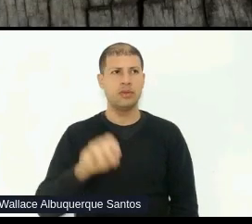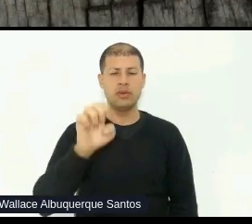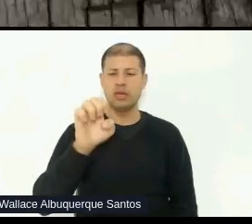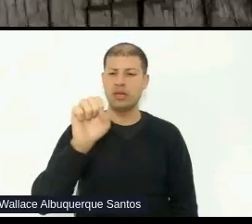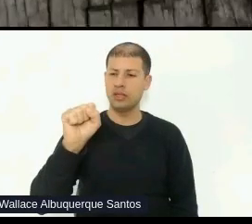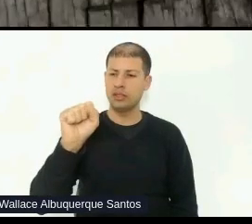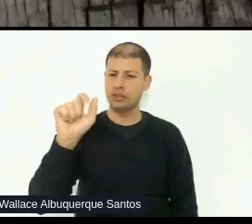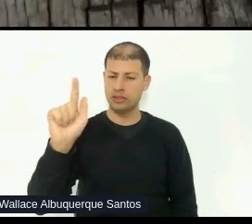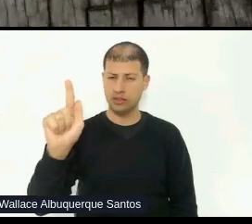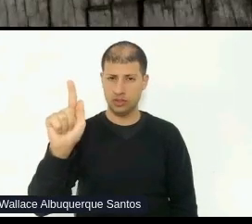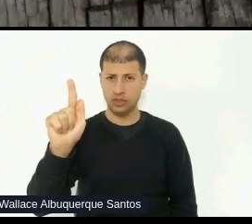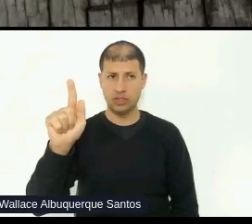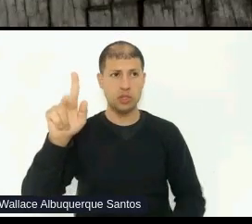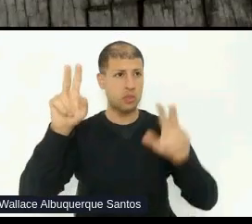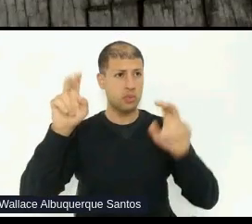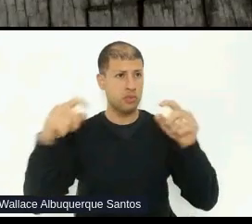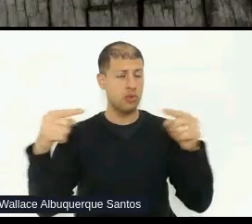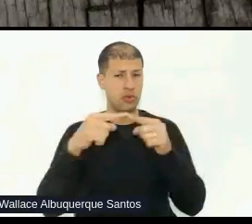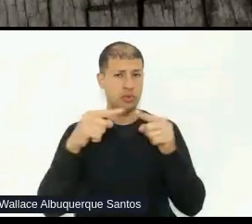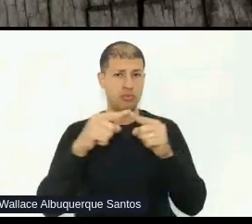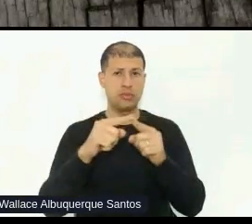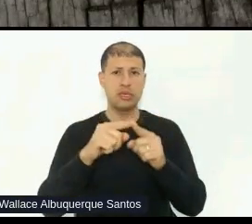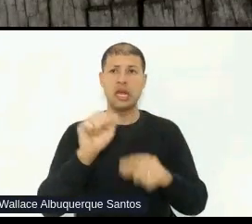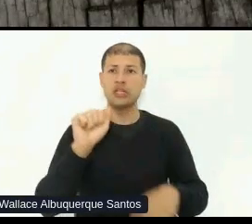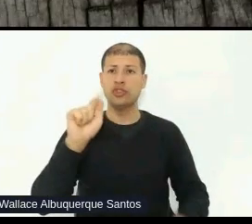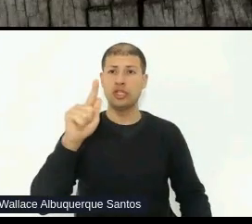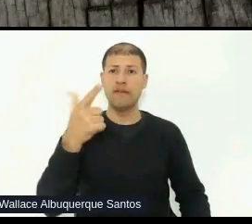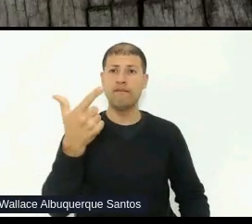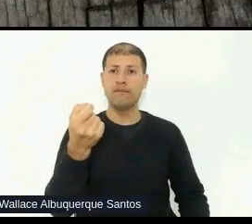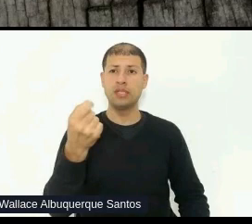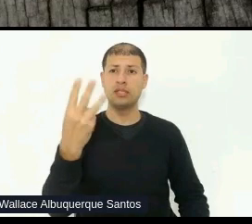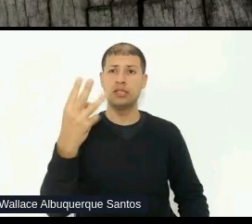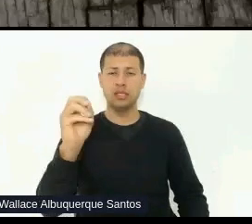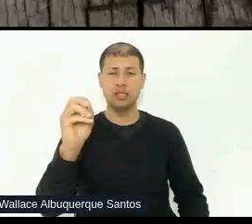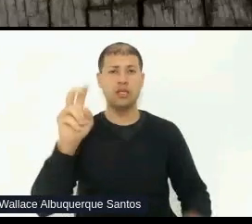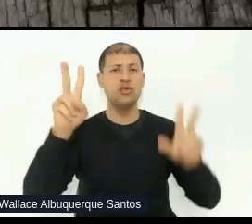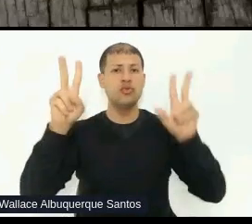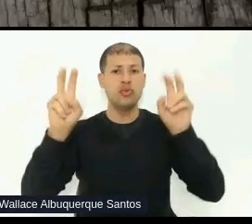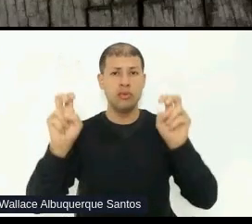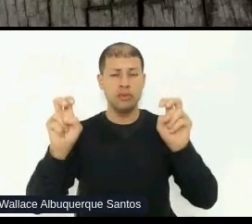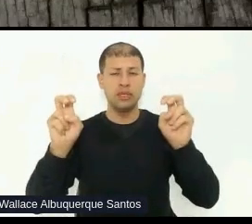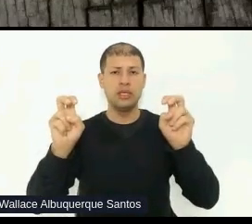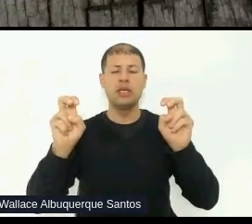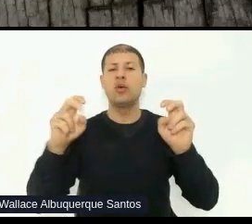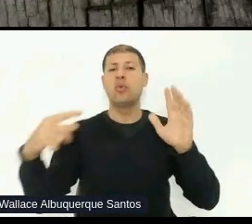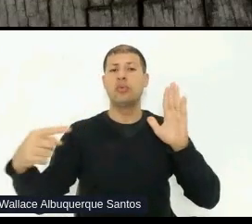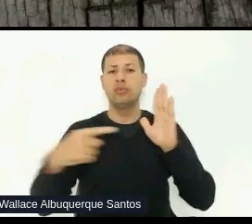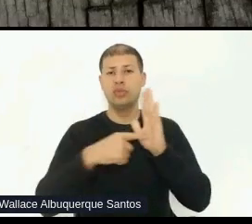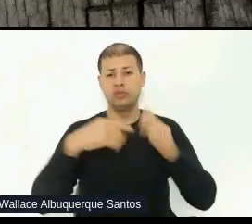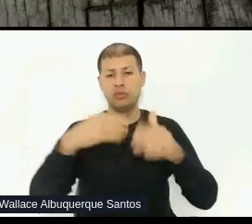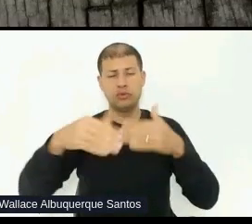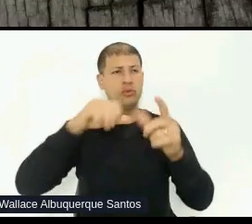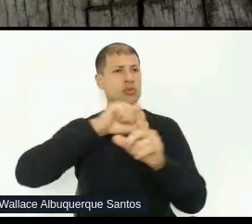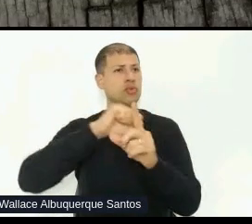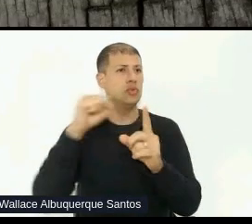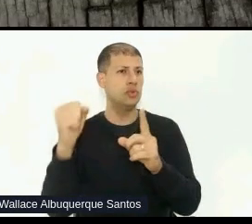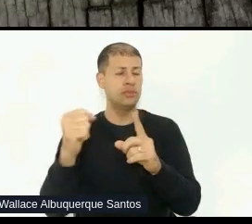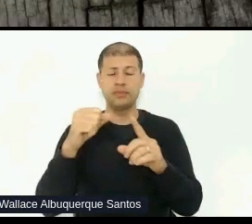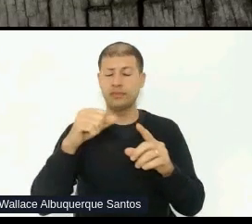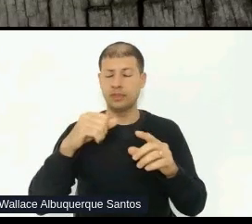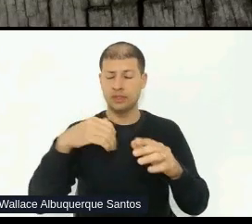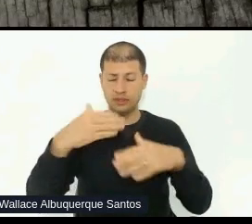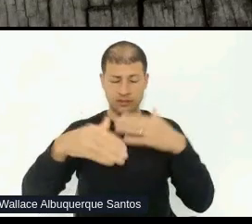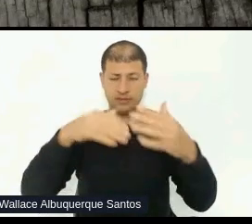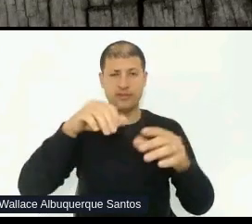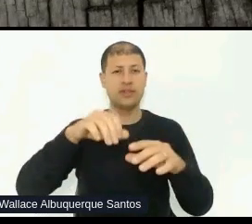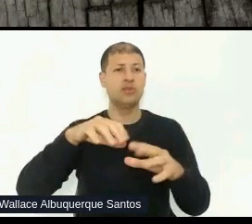muito conectado com a Agenda 2030, que é a agenda da ONU com relação aos Objetivos de Desenvolvimento Sustentável. Então, esses objetivos